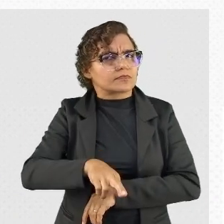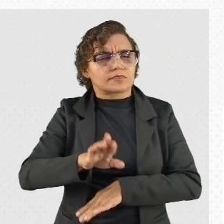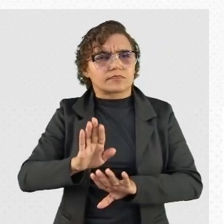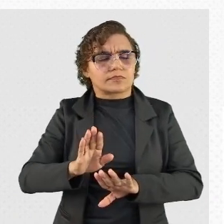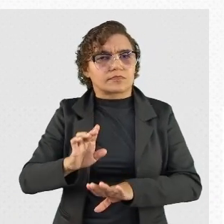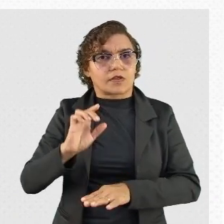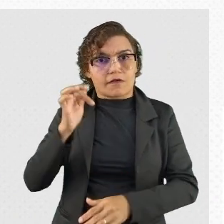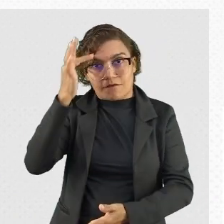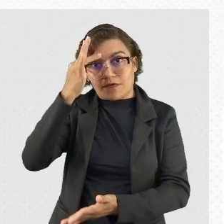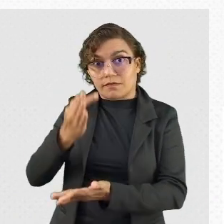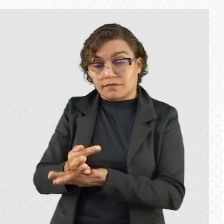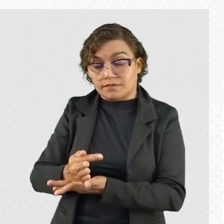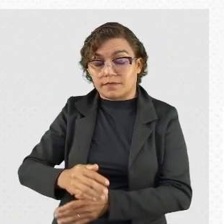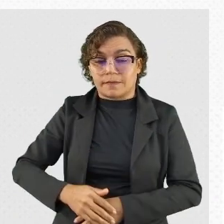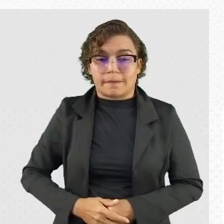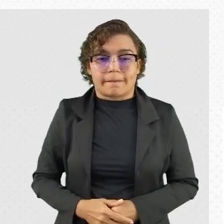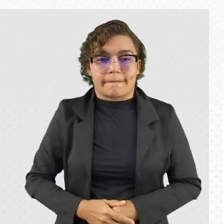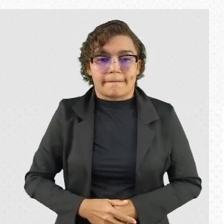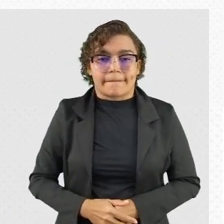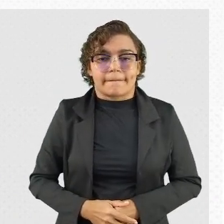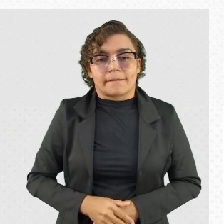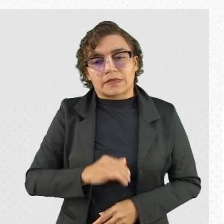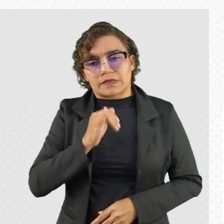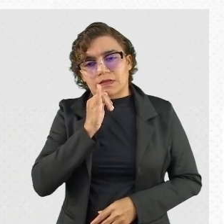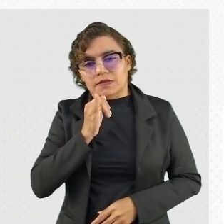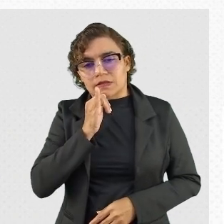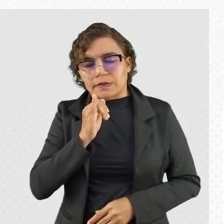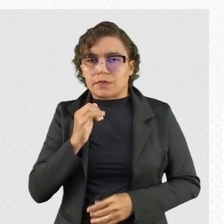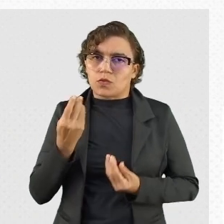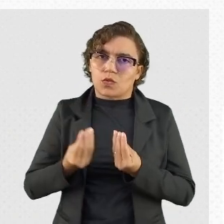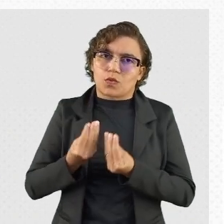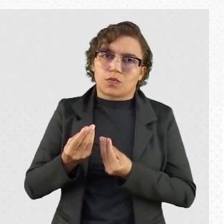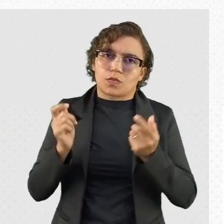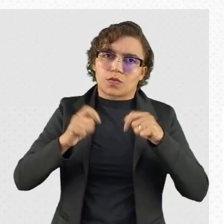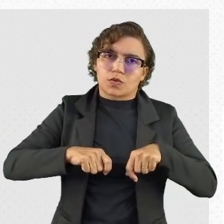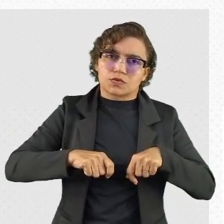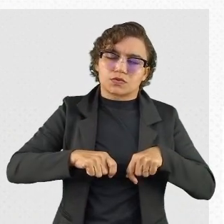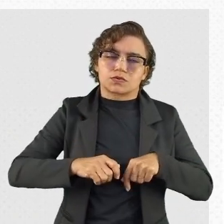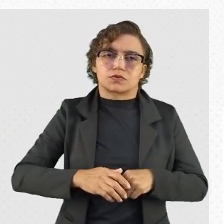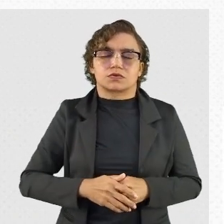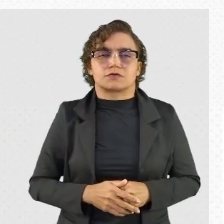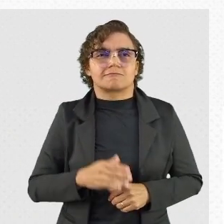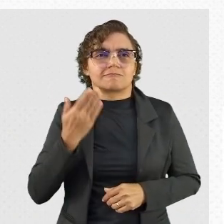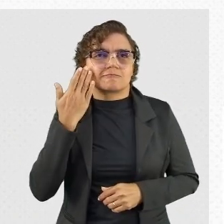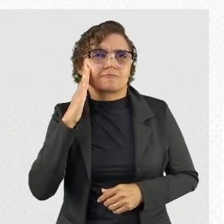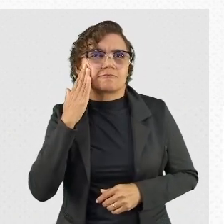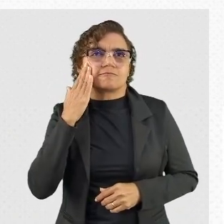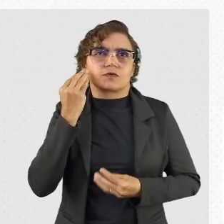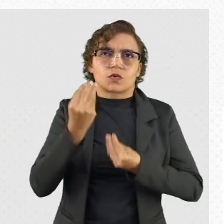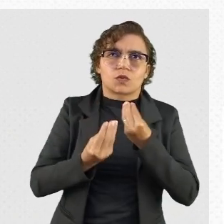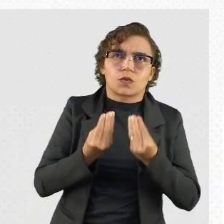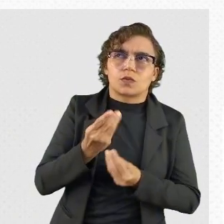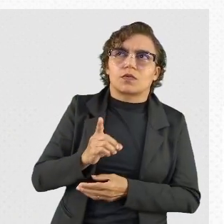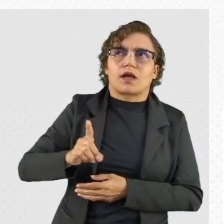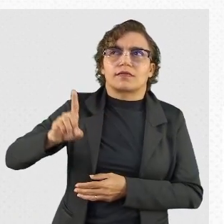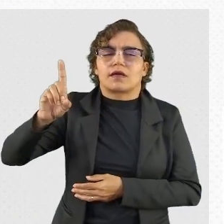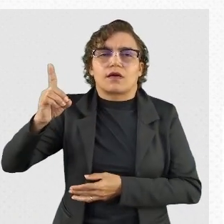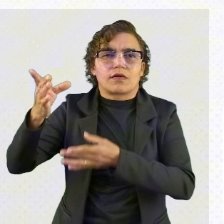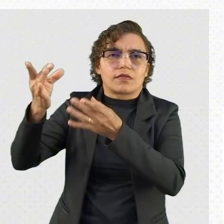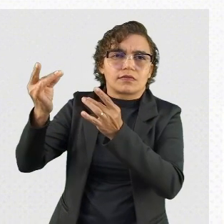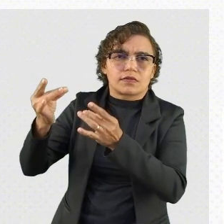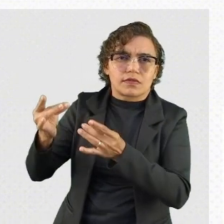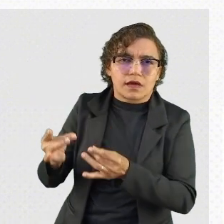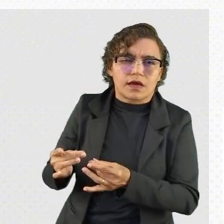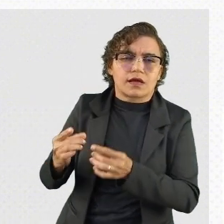atributo mais da fé. Por exemplo, como é possível entender como é Deus, né? O